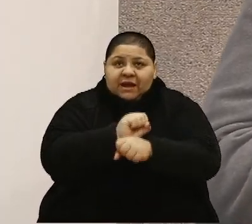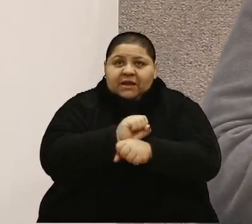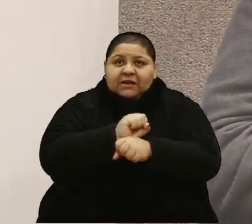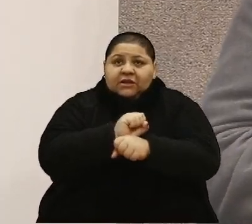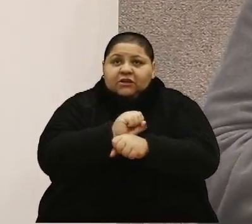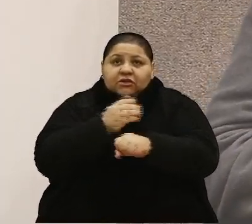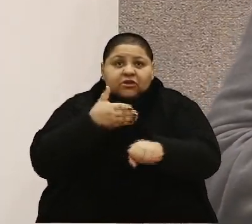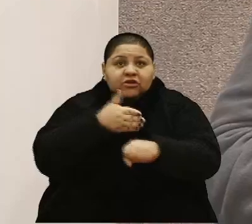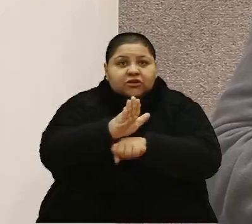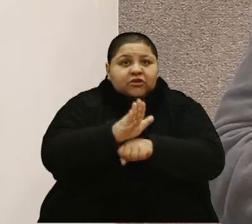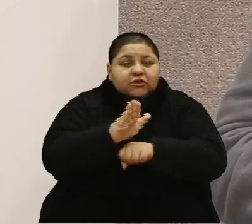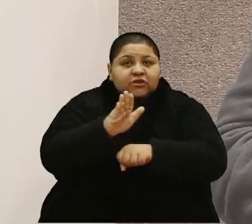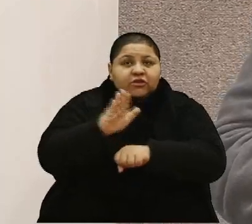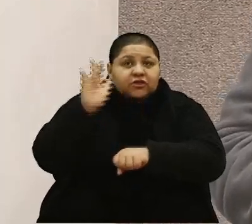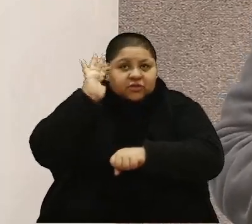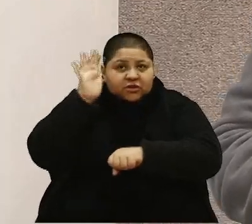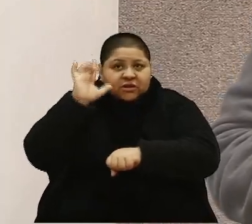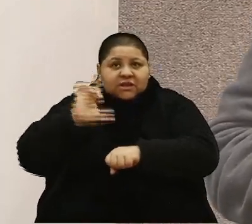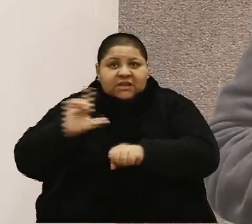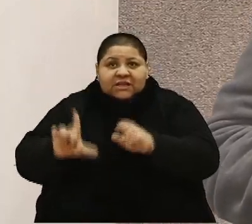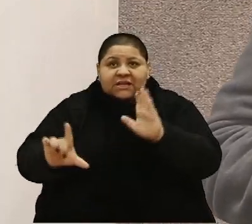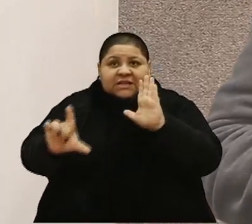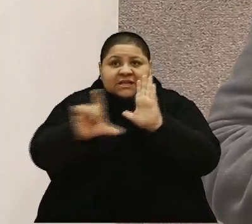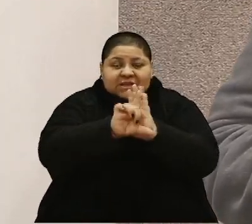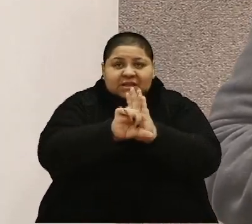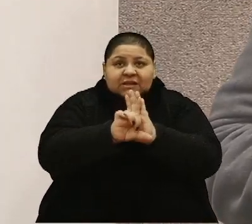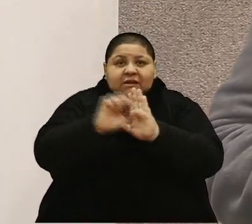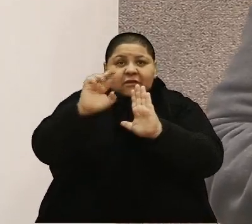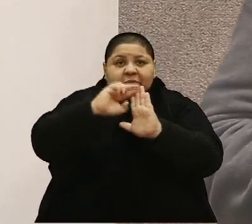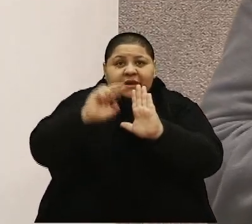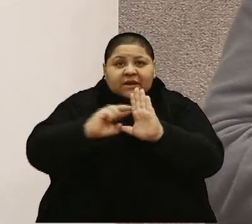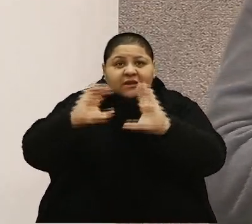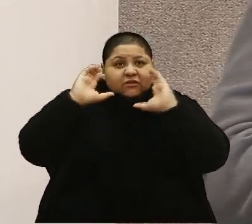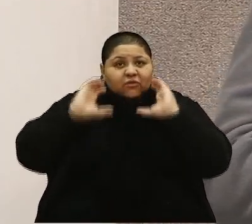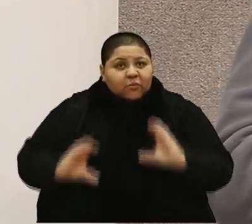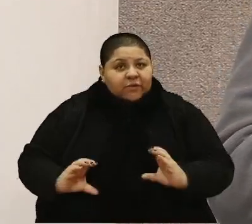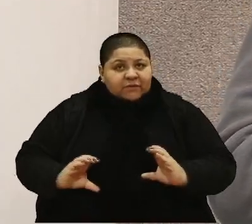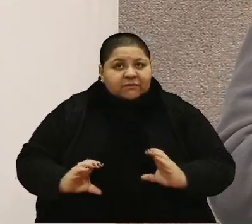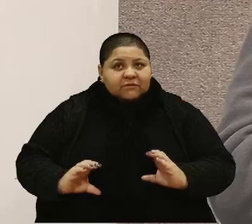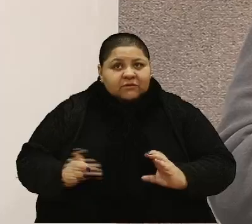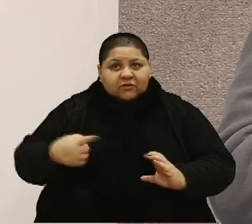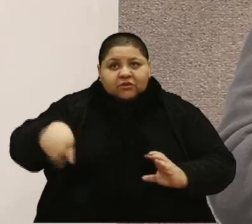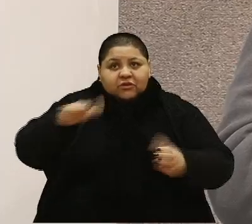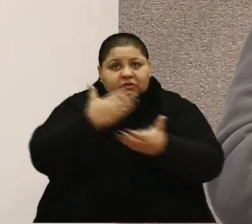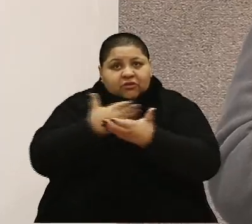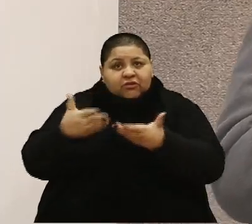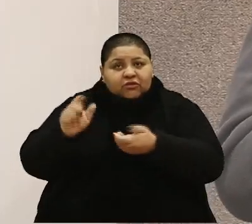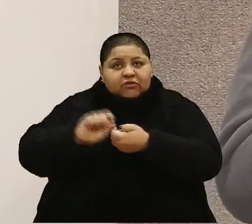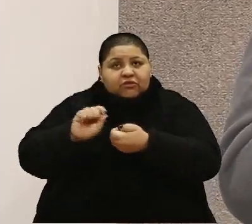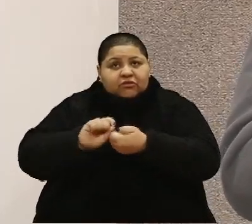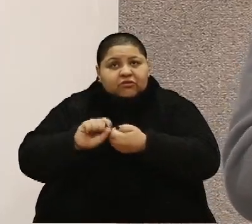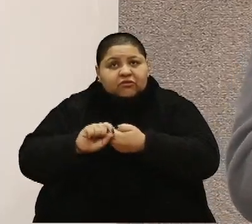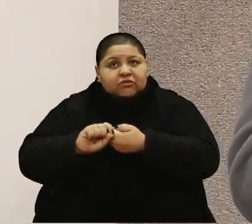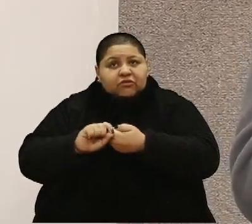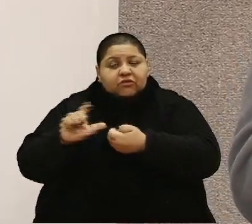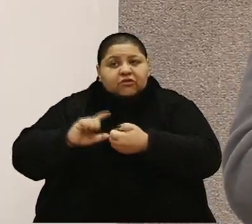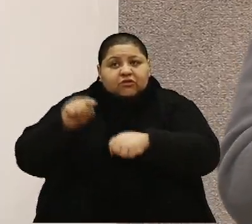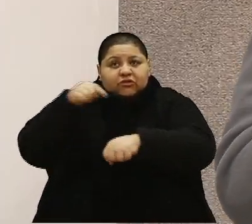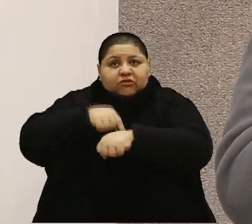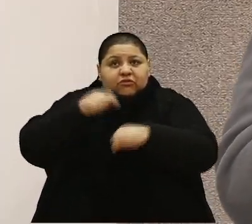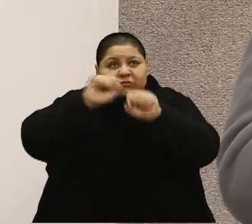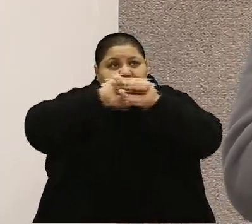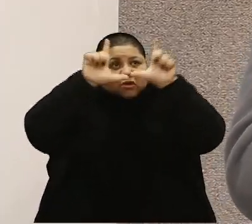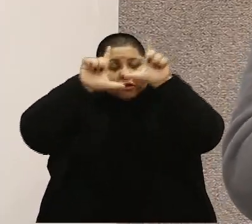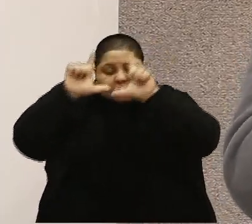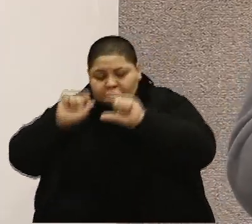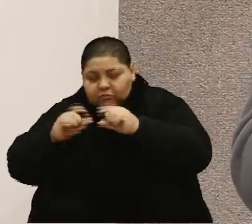entrar. Então imagina, se tem que ter lei para normatizar esse tipo de comportamento, nós vamos começar a fazer lei, tem horário para acordar e para